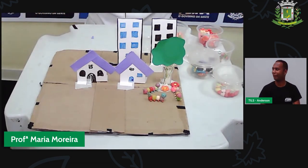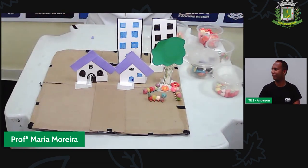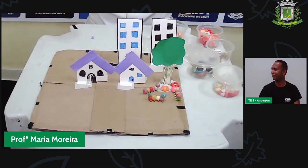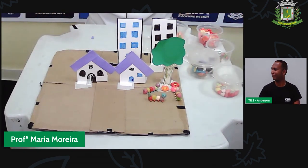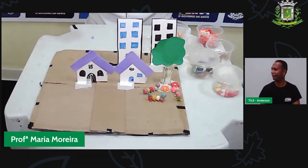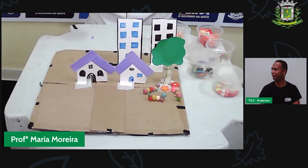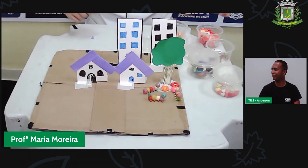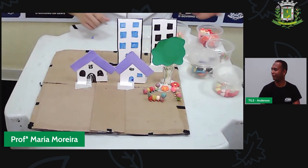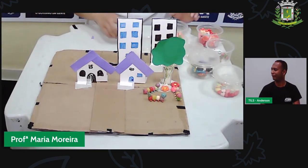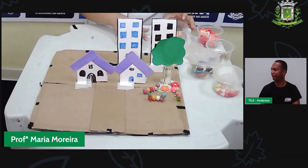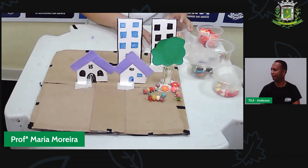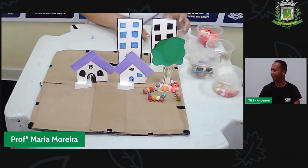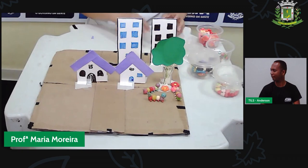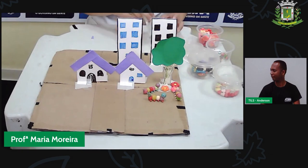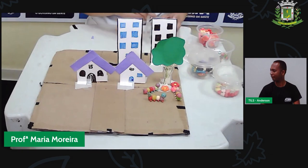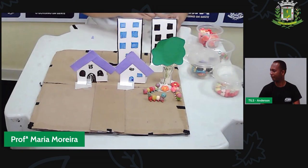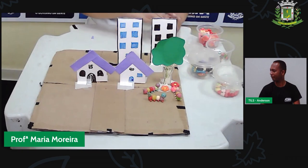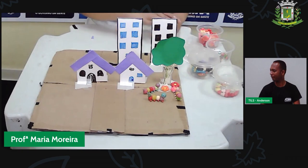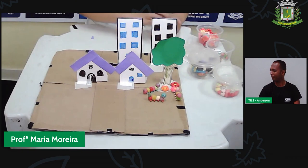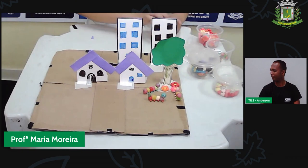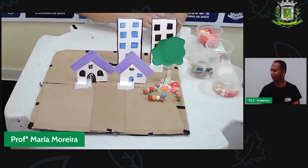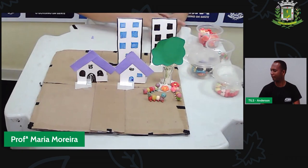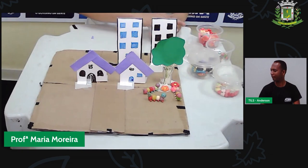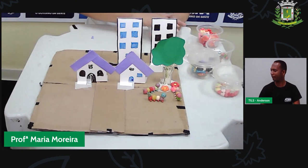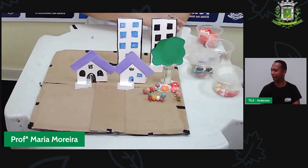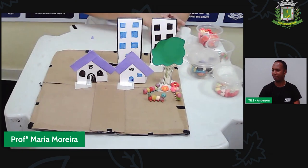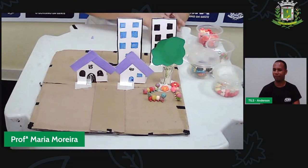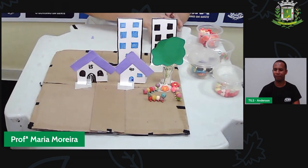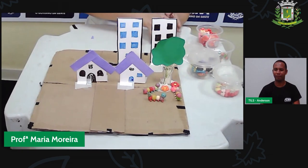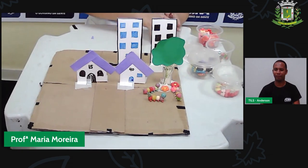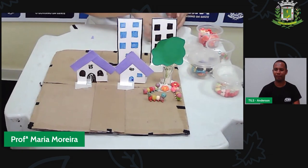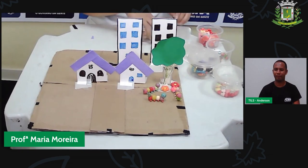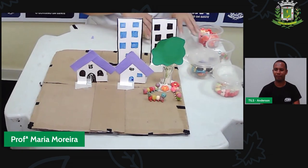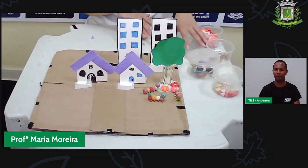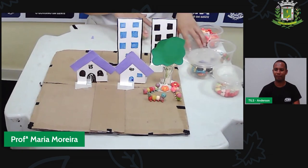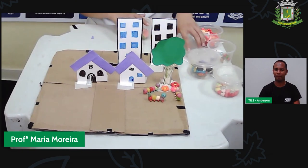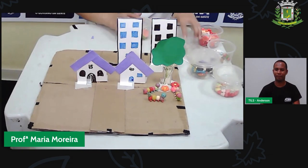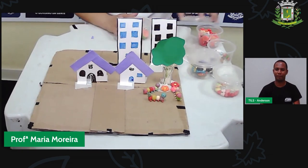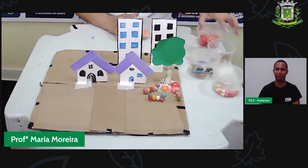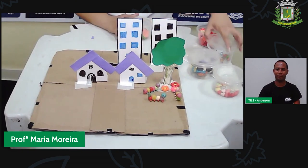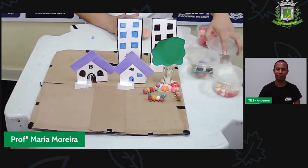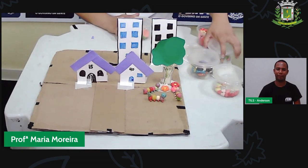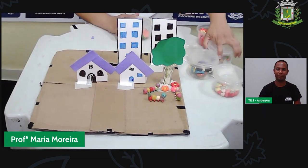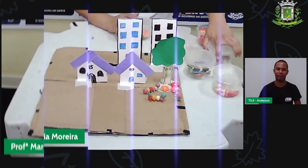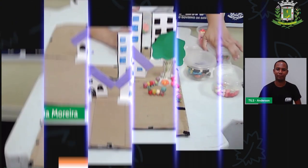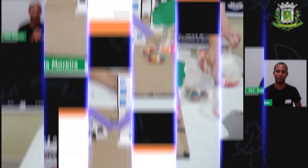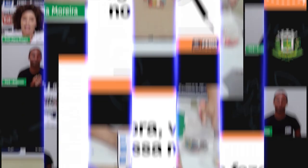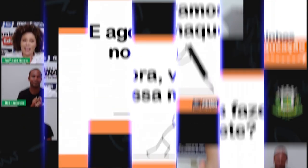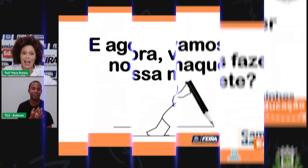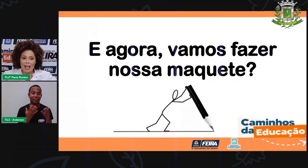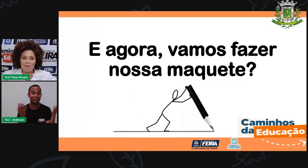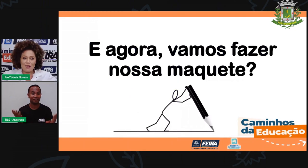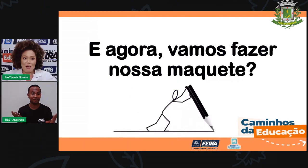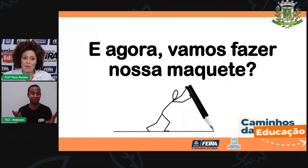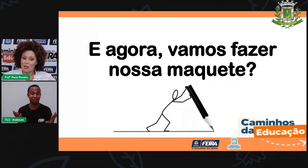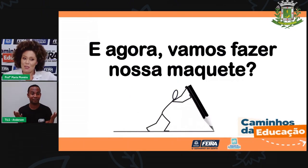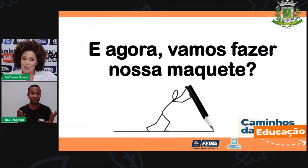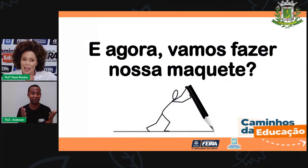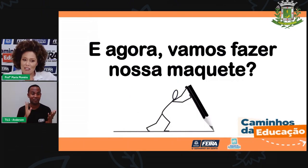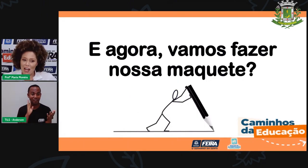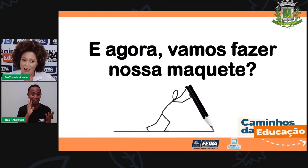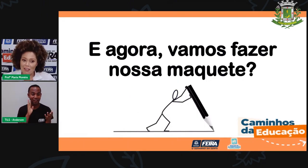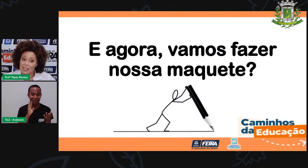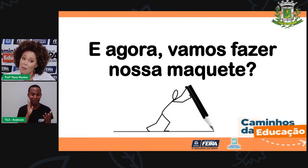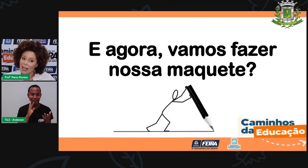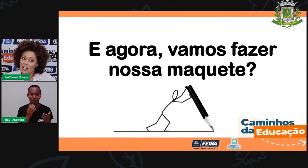para a mágica de novo Que é pra gente poder voltar Né? A nossa aula normal Vamos lá E aí meus amores